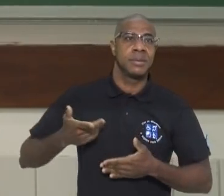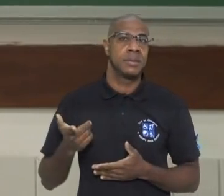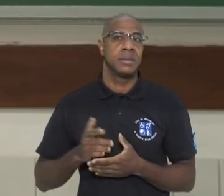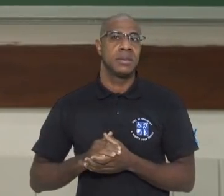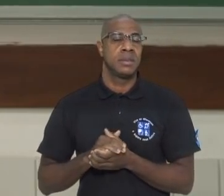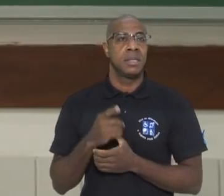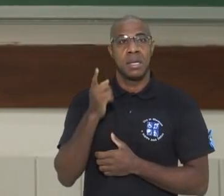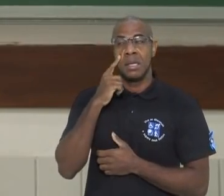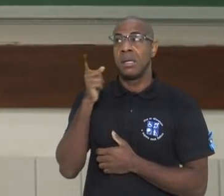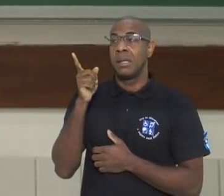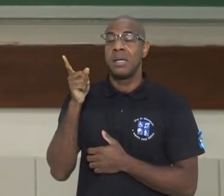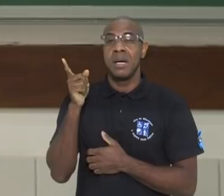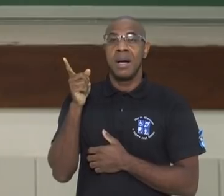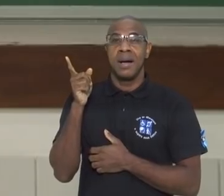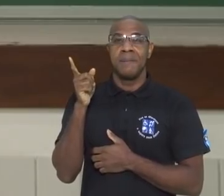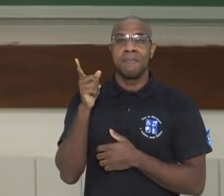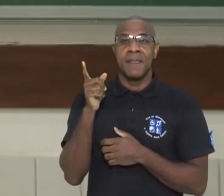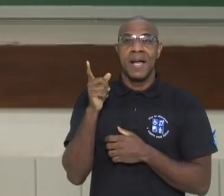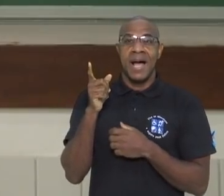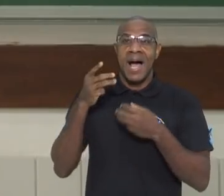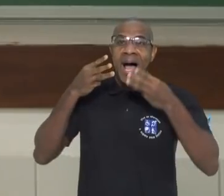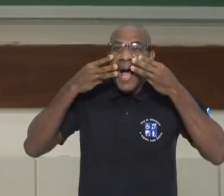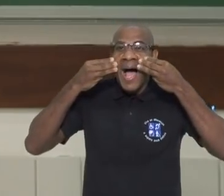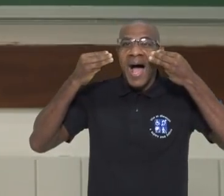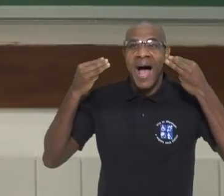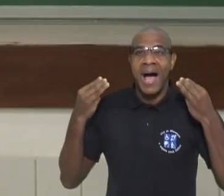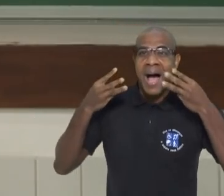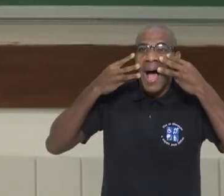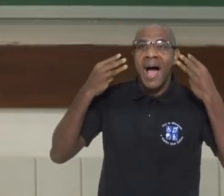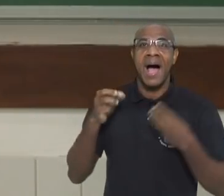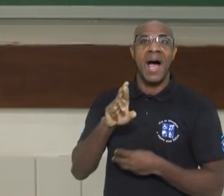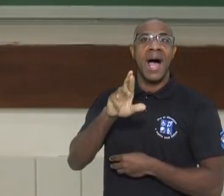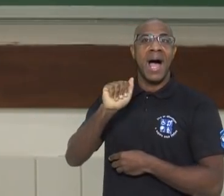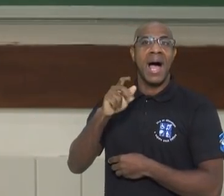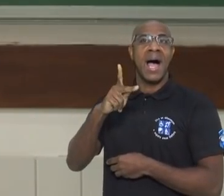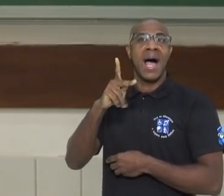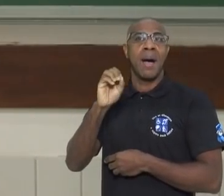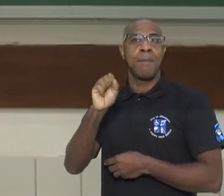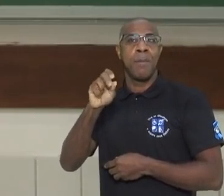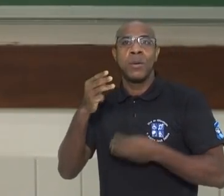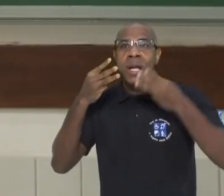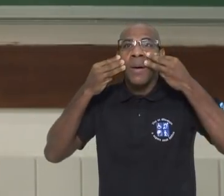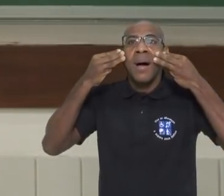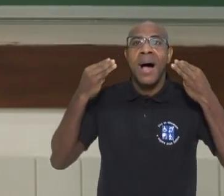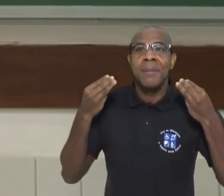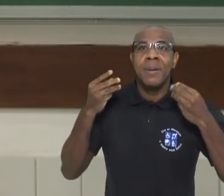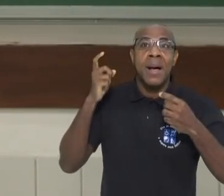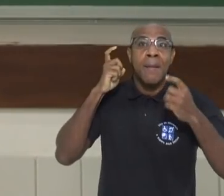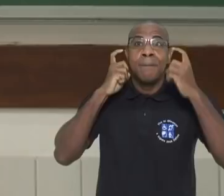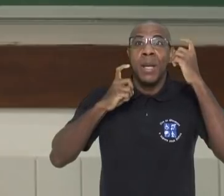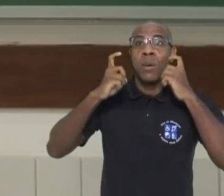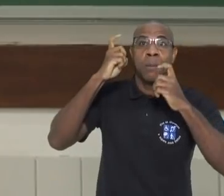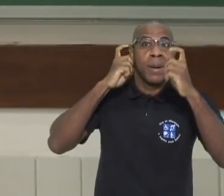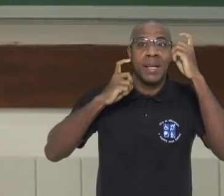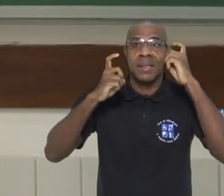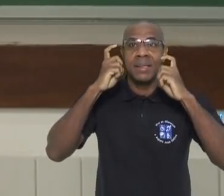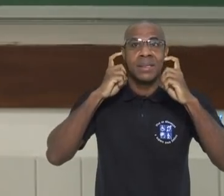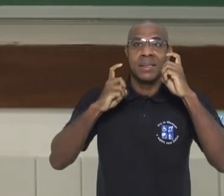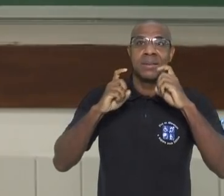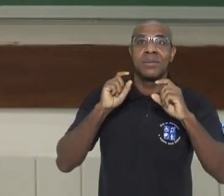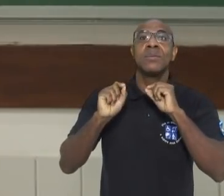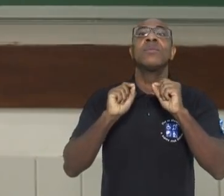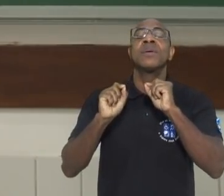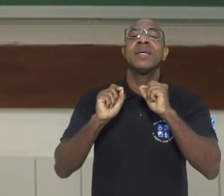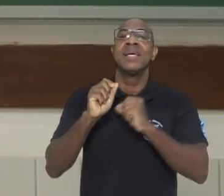a preocupação da raposa. Ela vai mostrar uma preocupação com as galinhas, né? Por que será